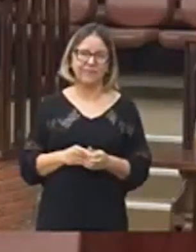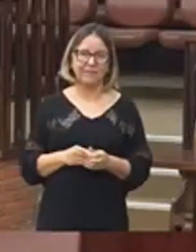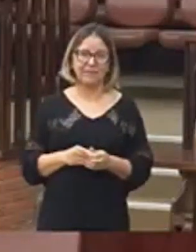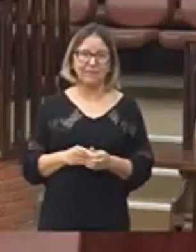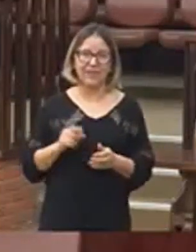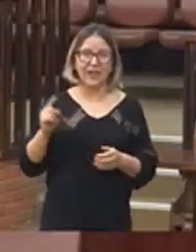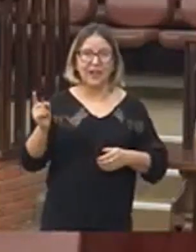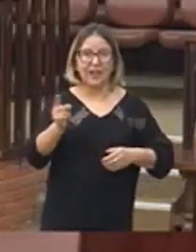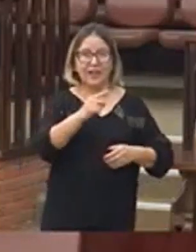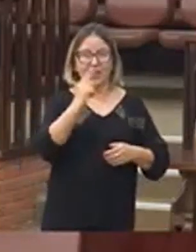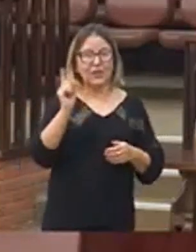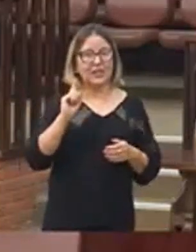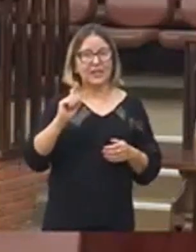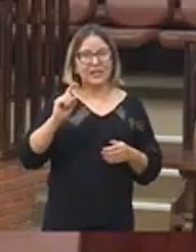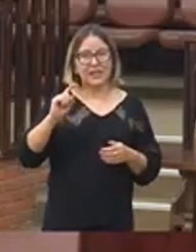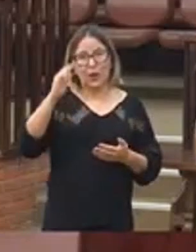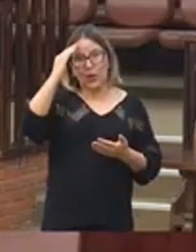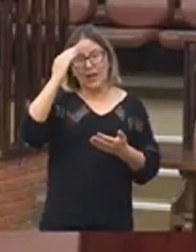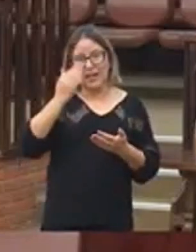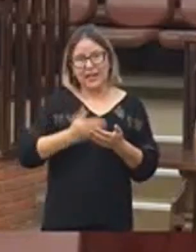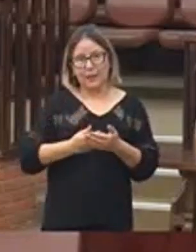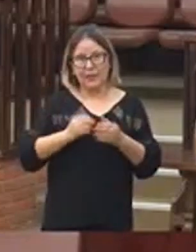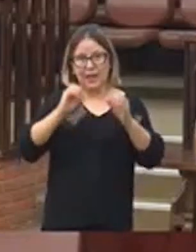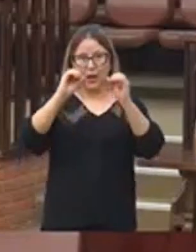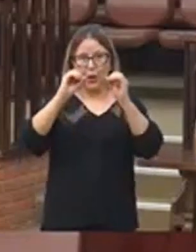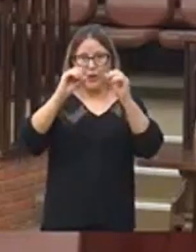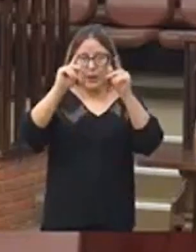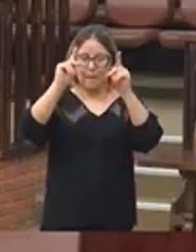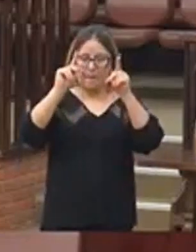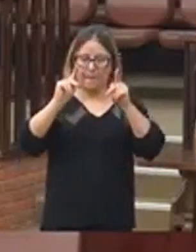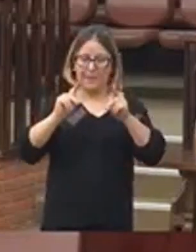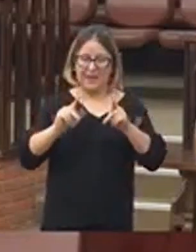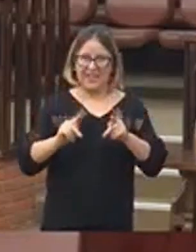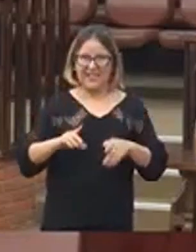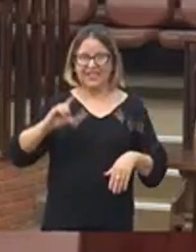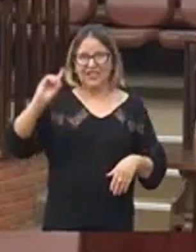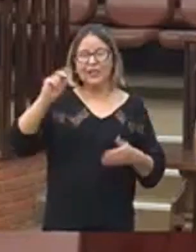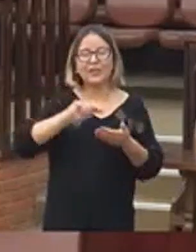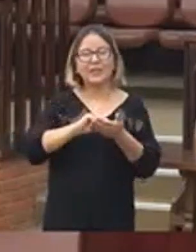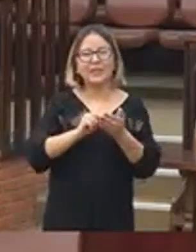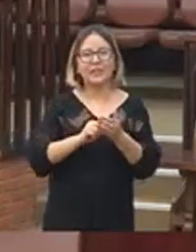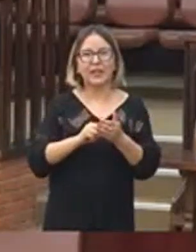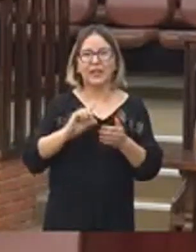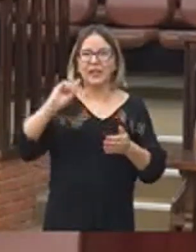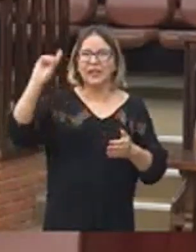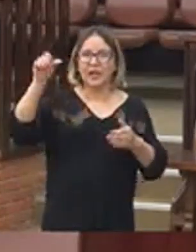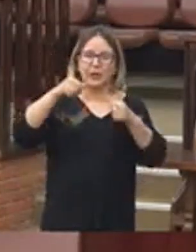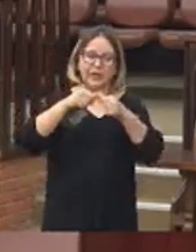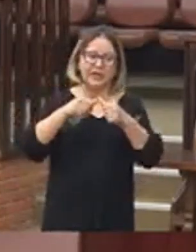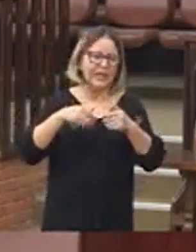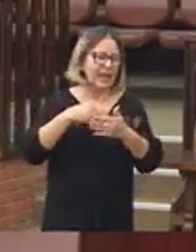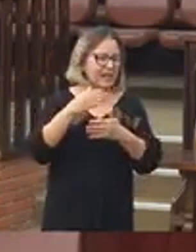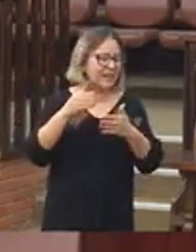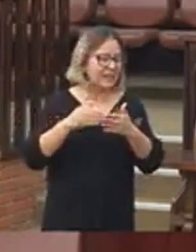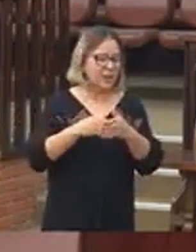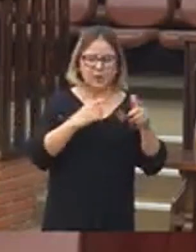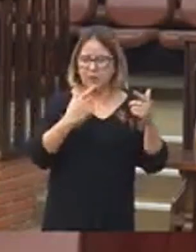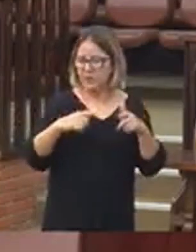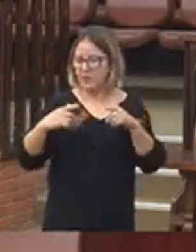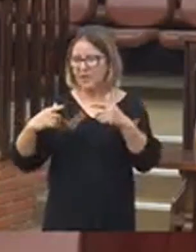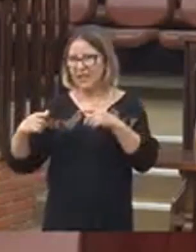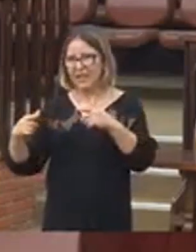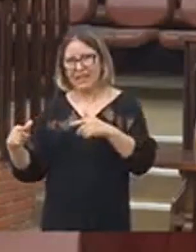Nós não cremos na onipresença de Deus. Eu percebo que a incredulidade é aquilo que causa